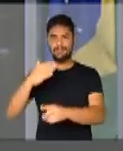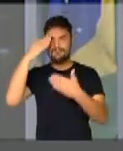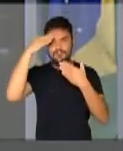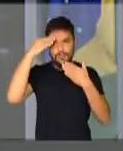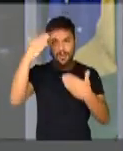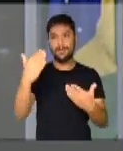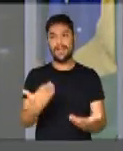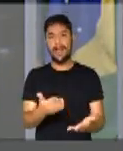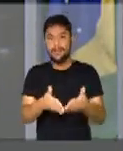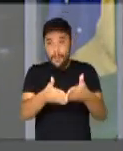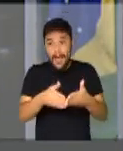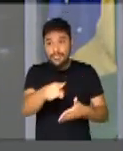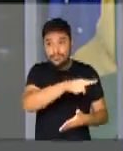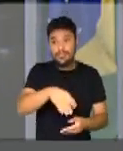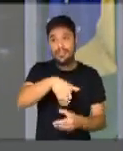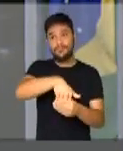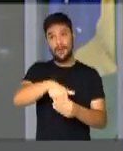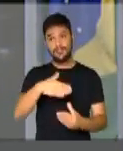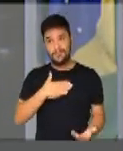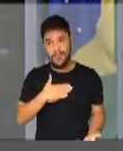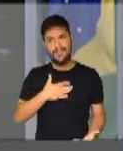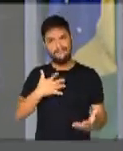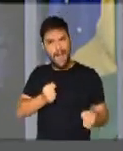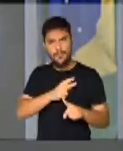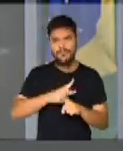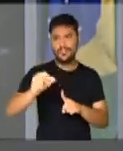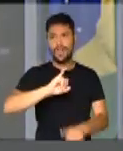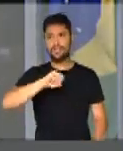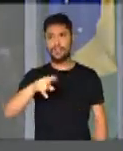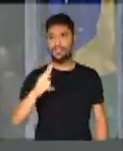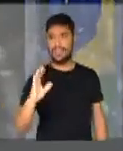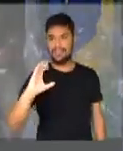Meu muito obrigado, conto com o seu voto e vamos à vitória. JHC!